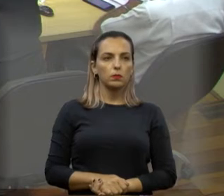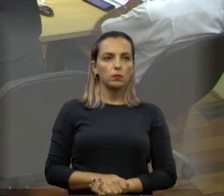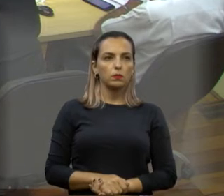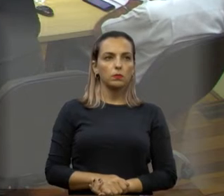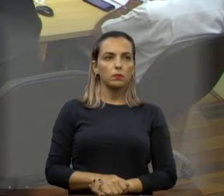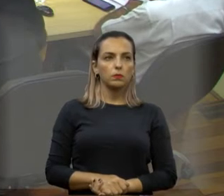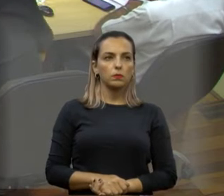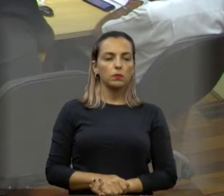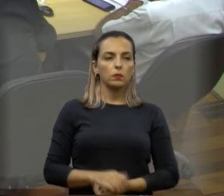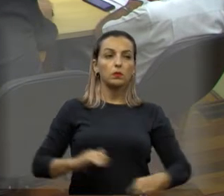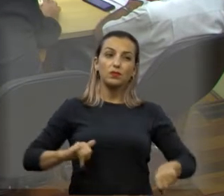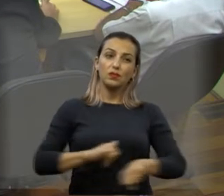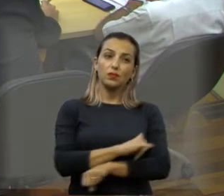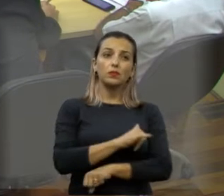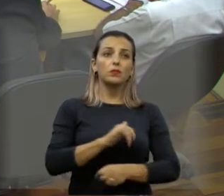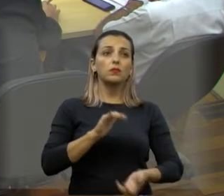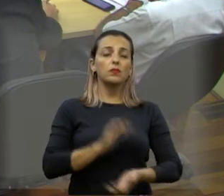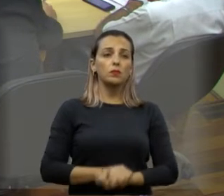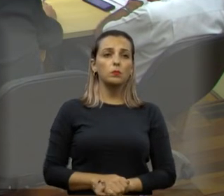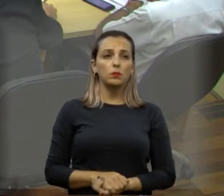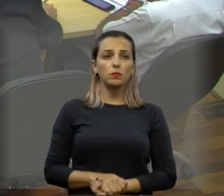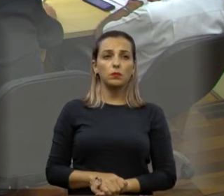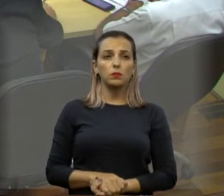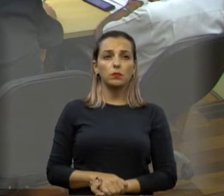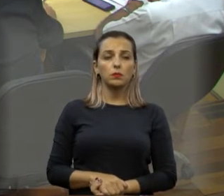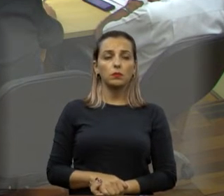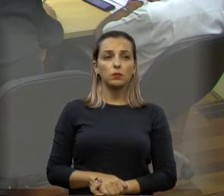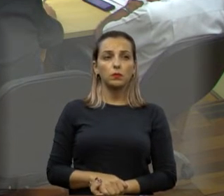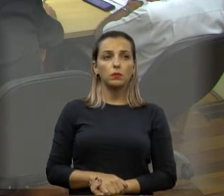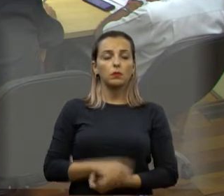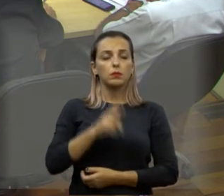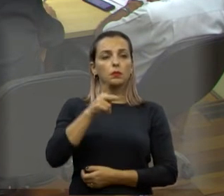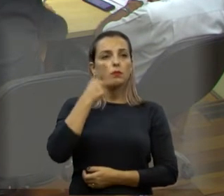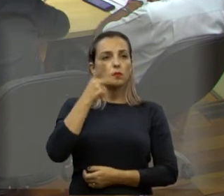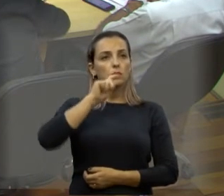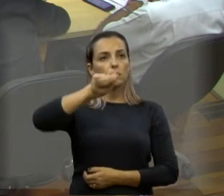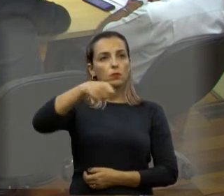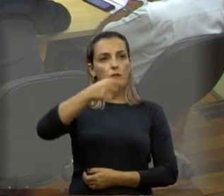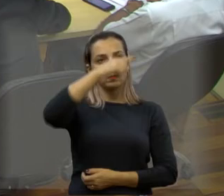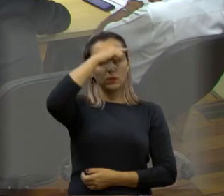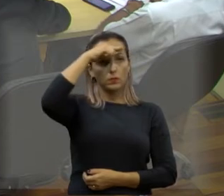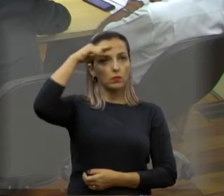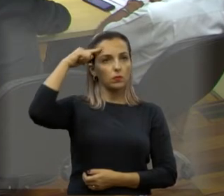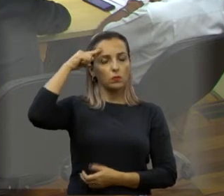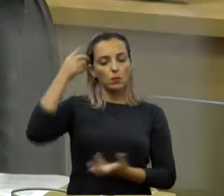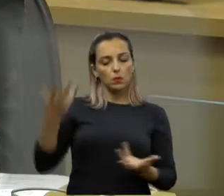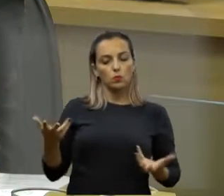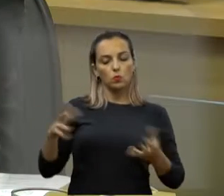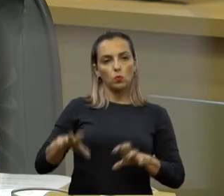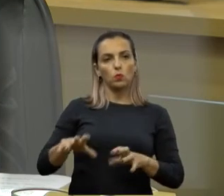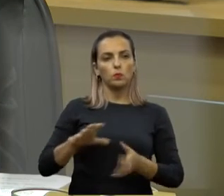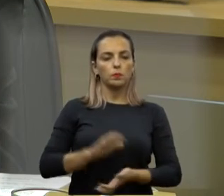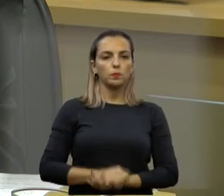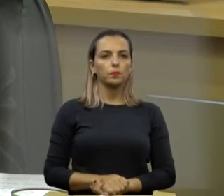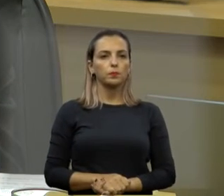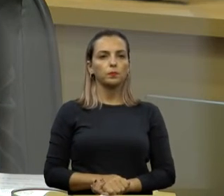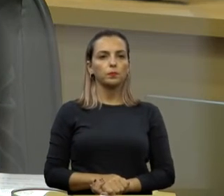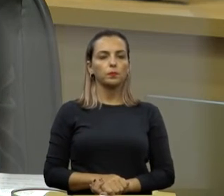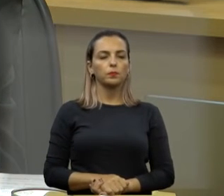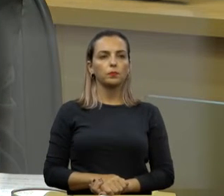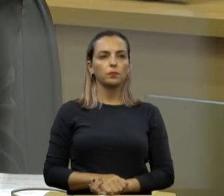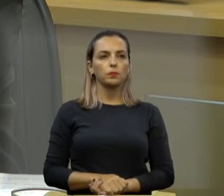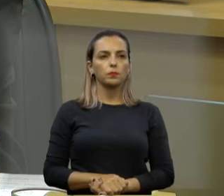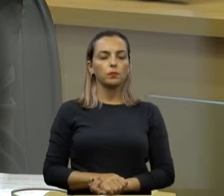o vereador Gerson está ausente Vereador Hugo Adorno com a palavra também desisti